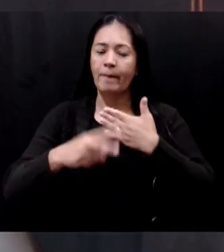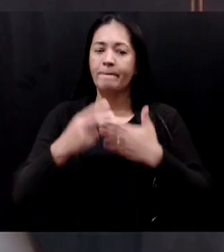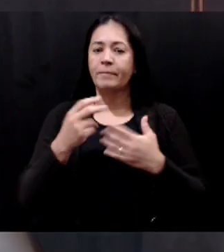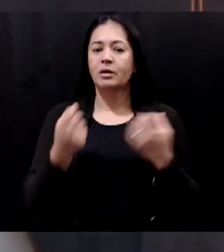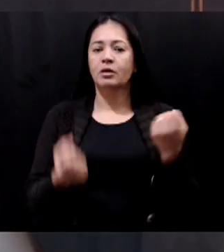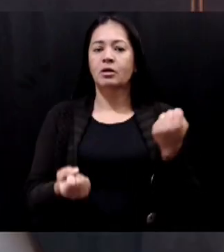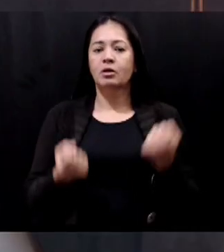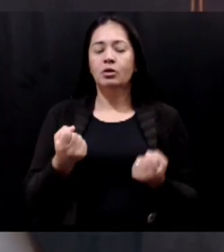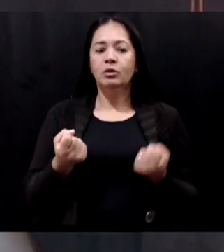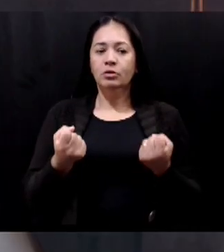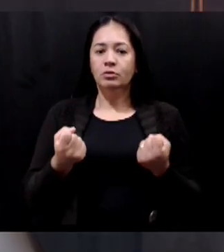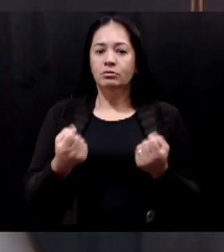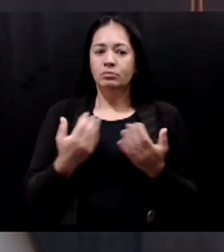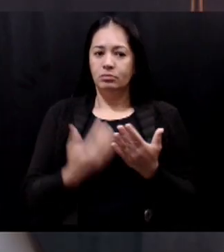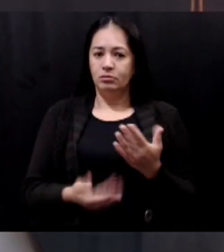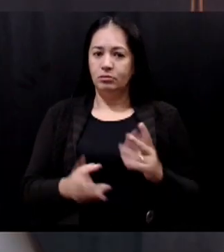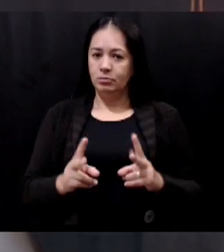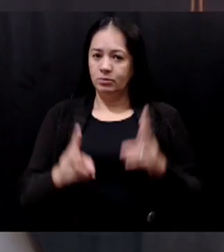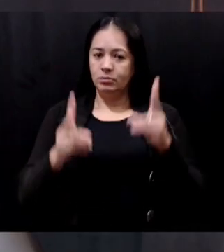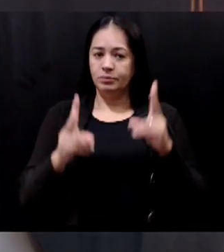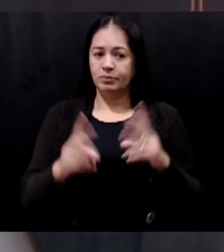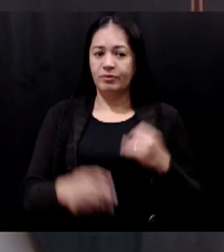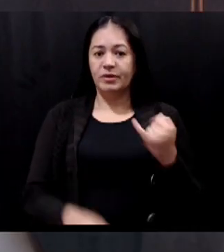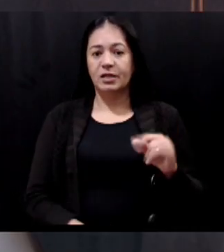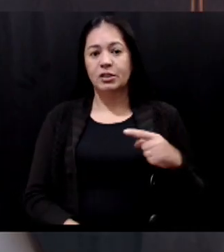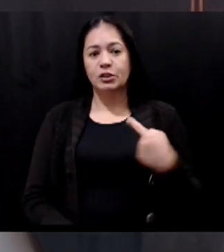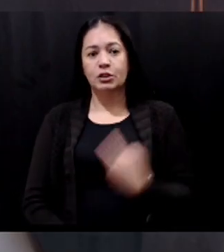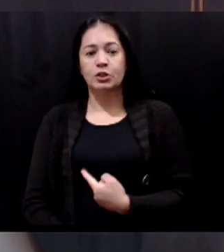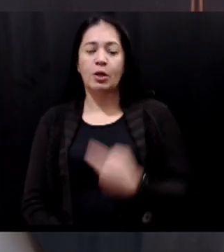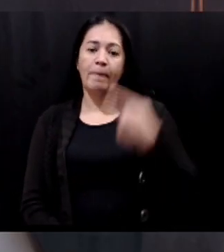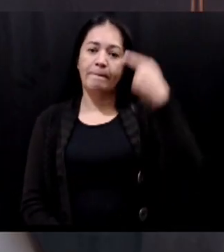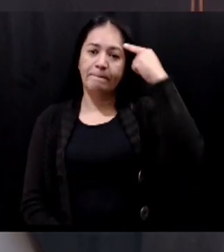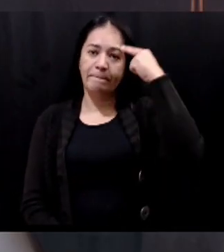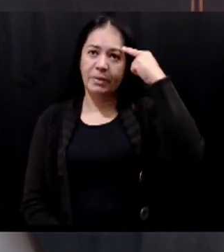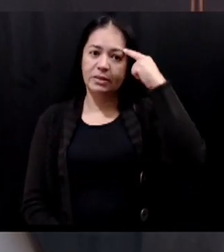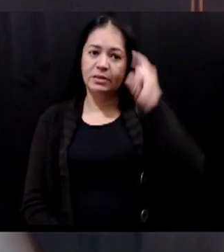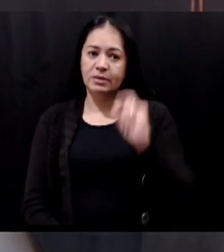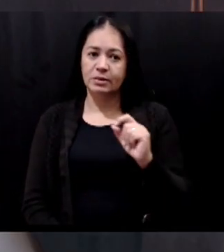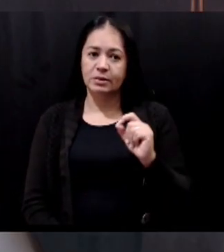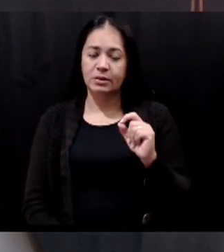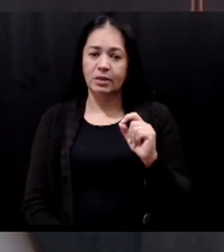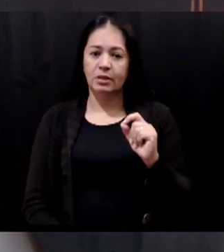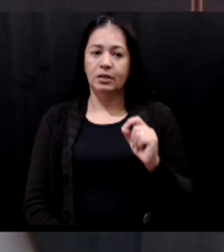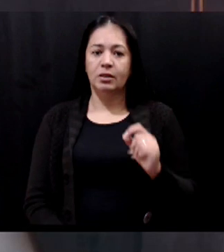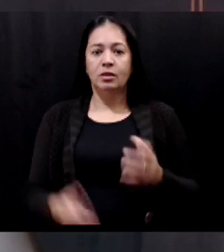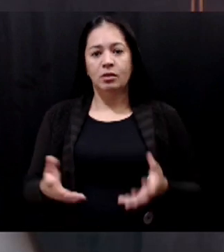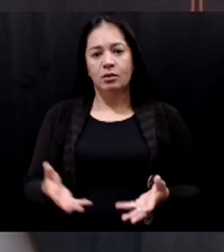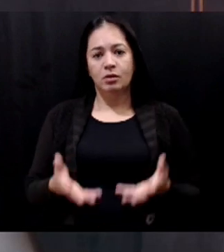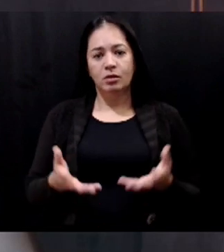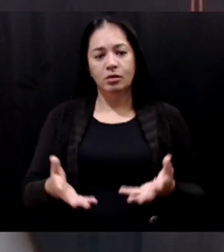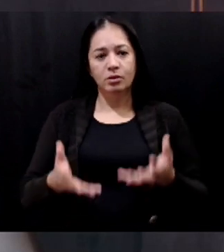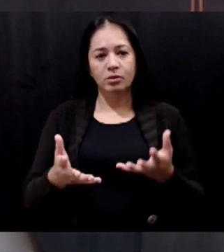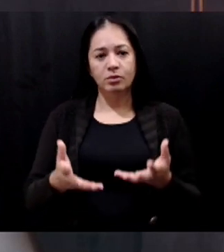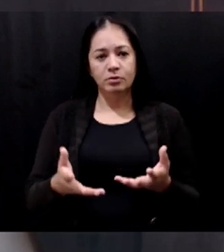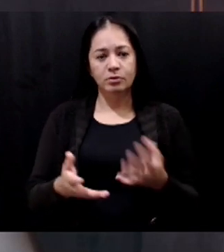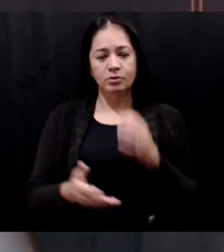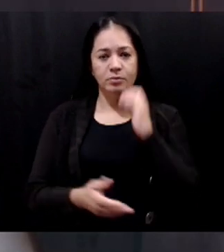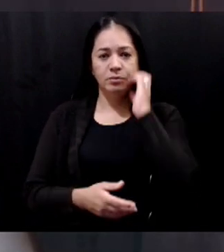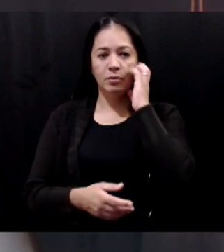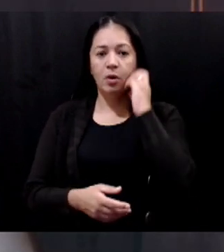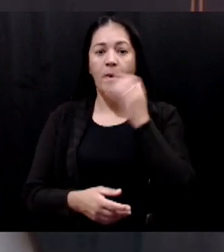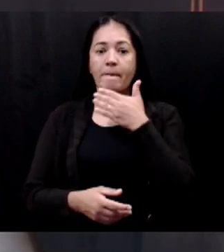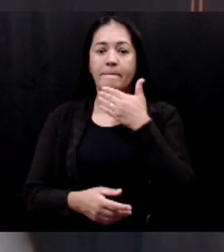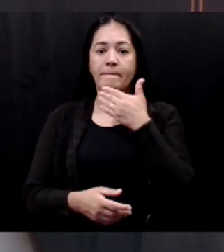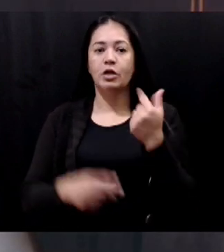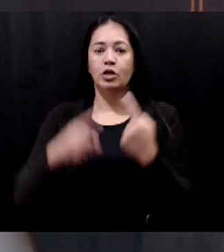peso perdido. E se a gente for pensar nessa questão da manutenção, o melhor tipo de atividade